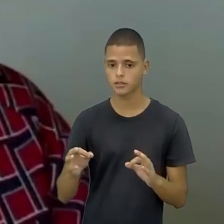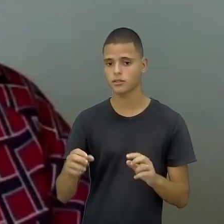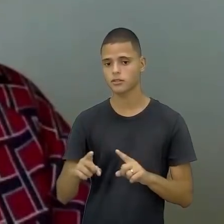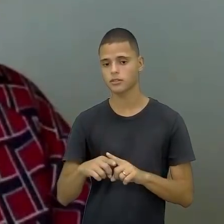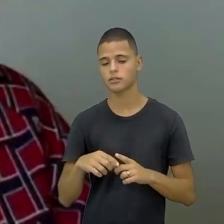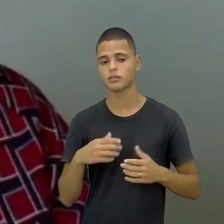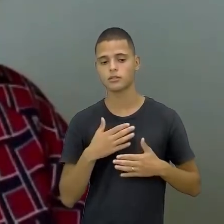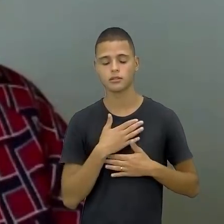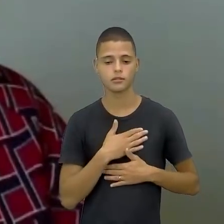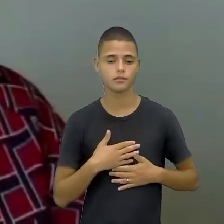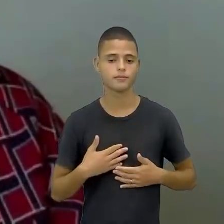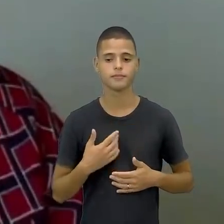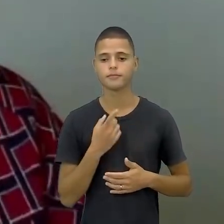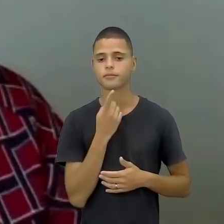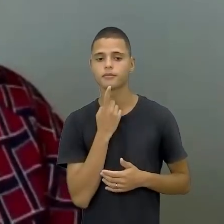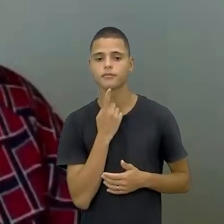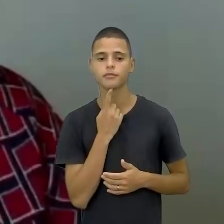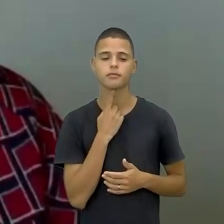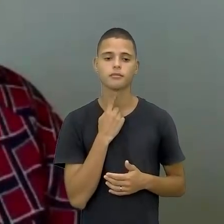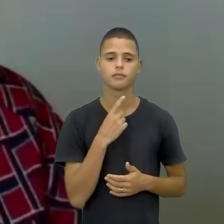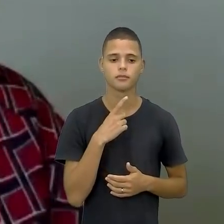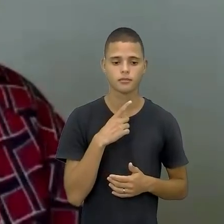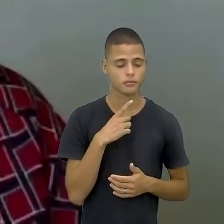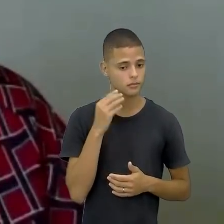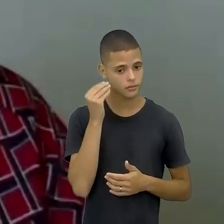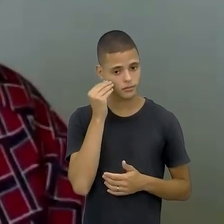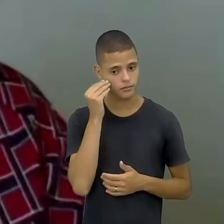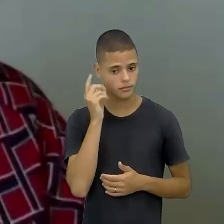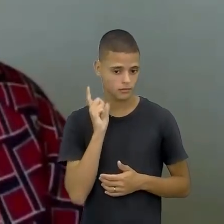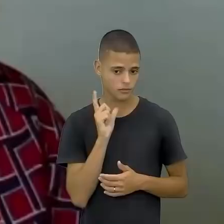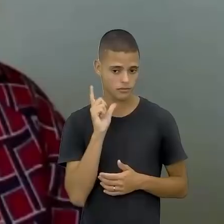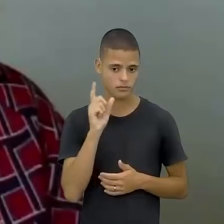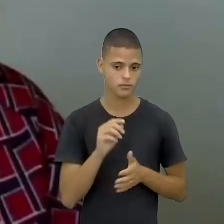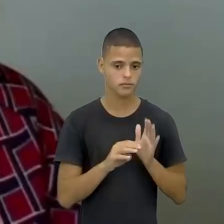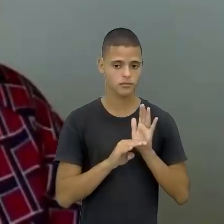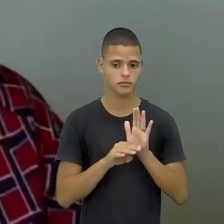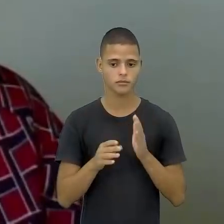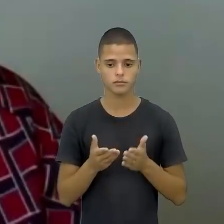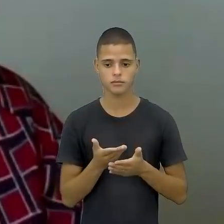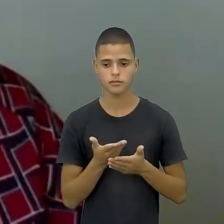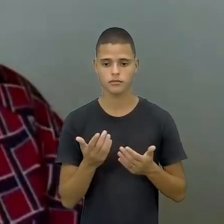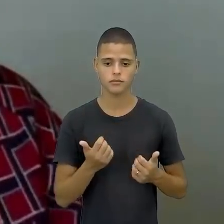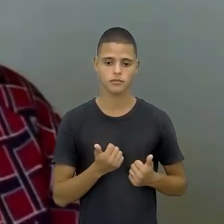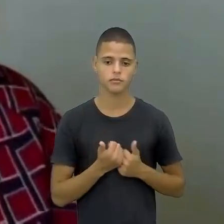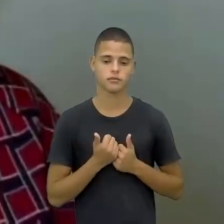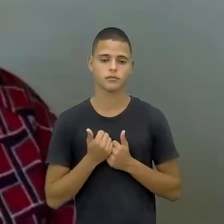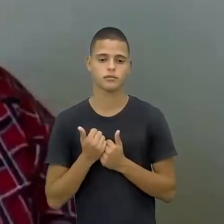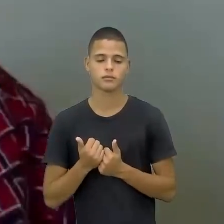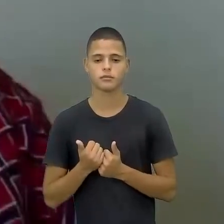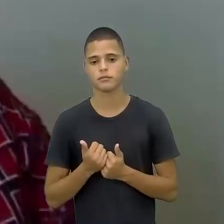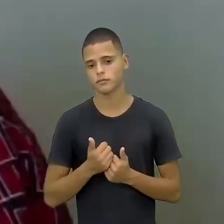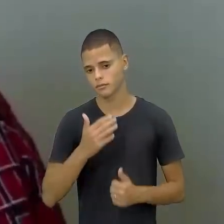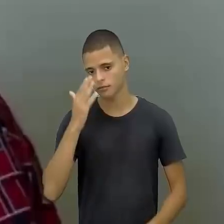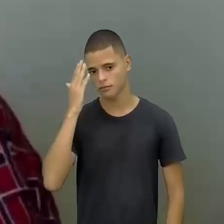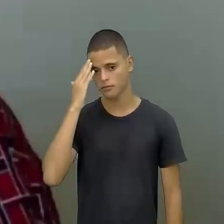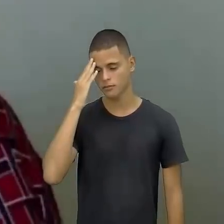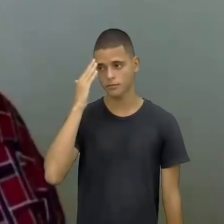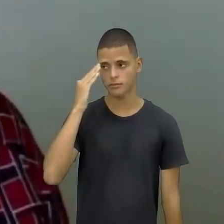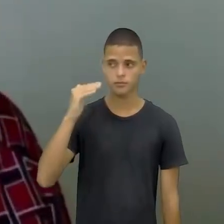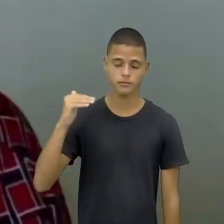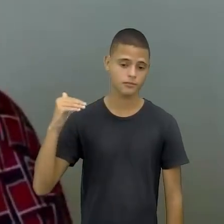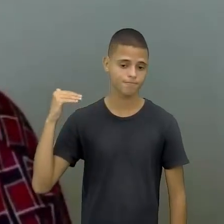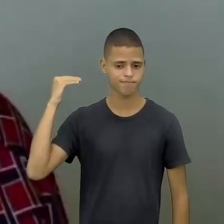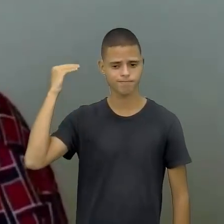minha vontade é que tenha auxiliado vocês no sentido de contribuir, né, para que os saberes que vocês já